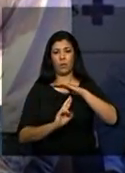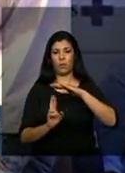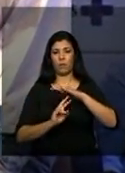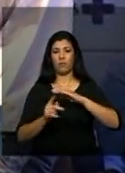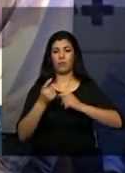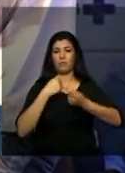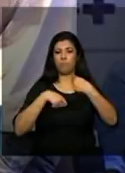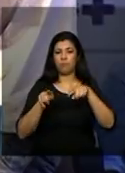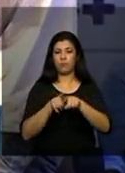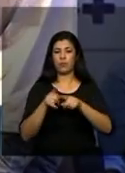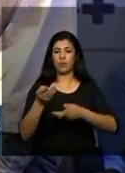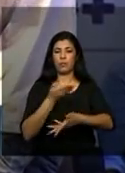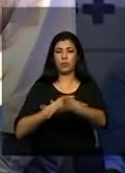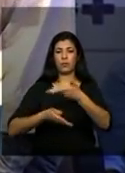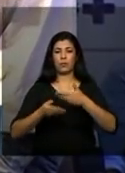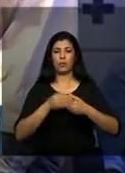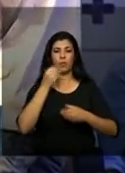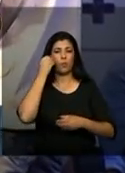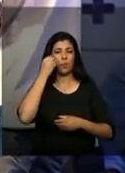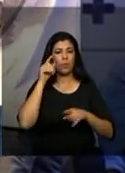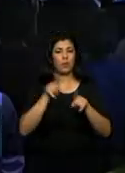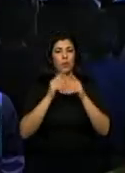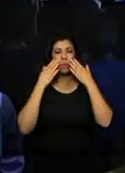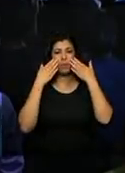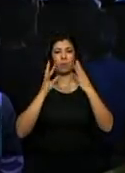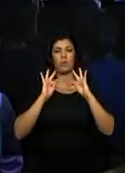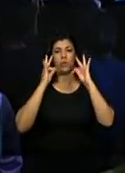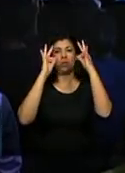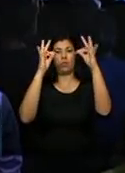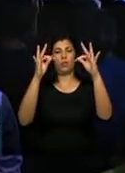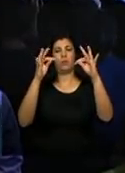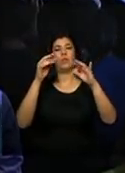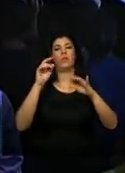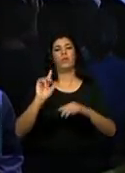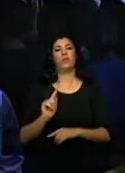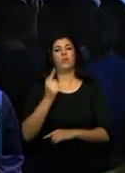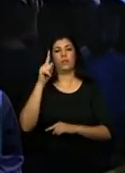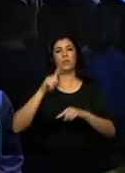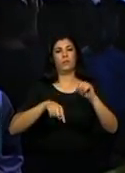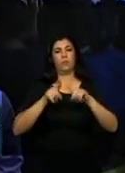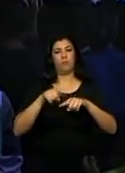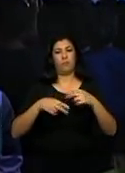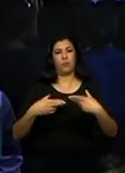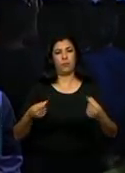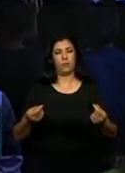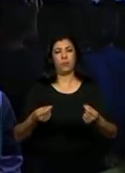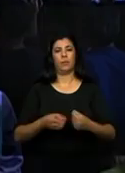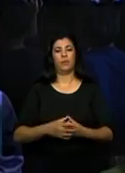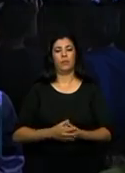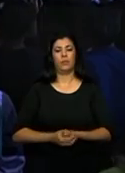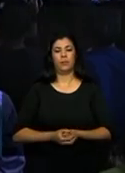troca de experiências e apresentação de tecnologias para a gestão de resíduos sólidos.